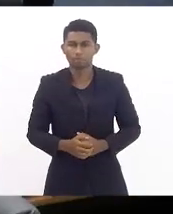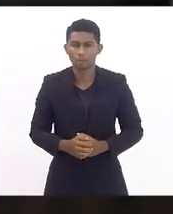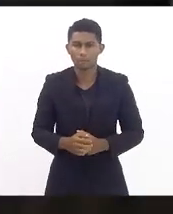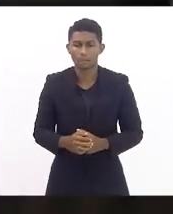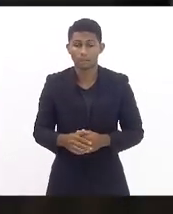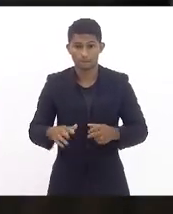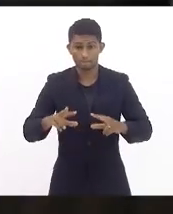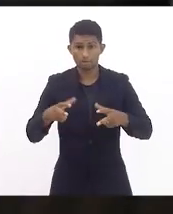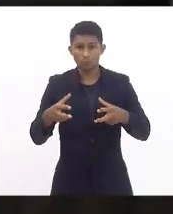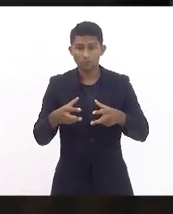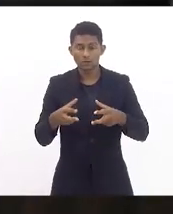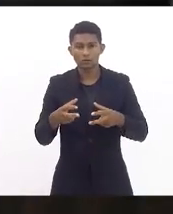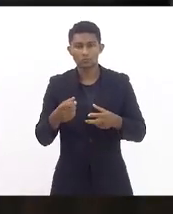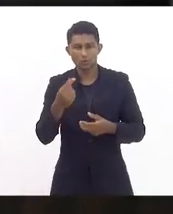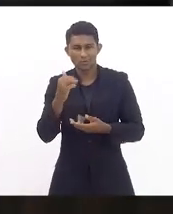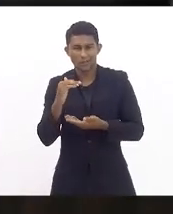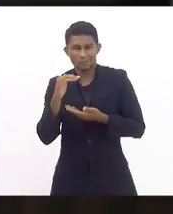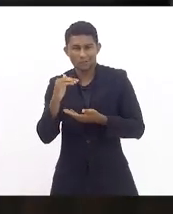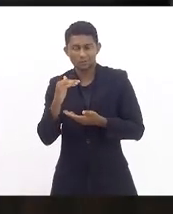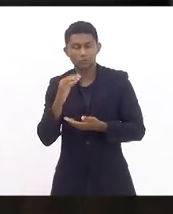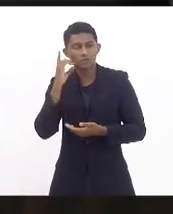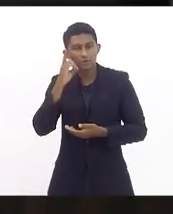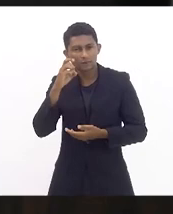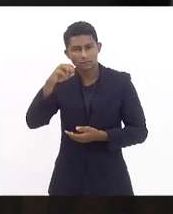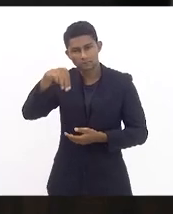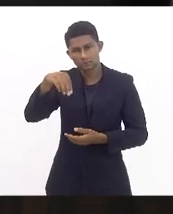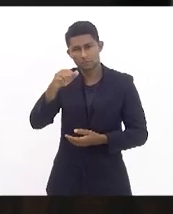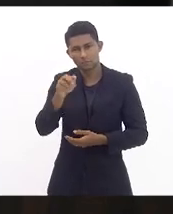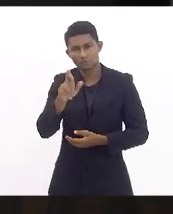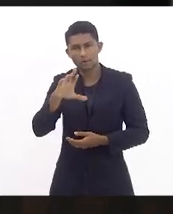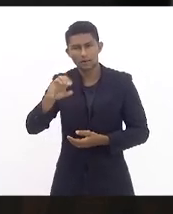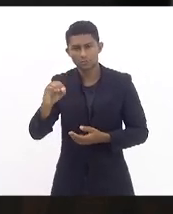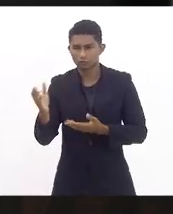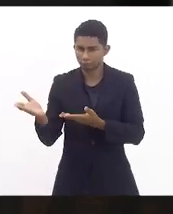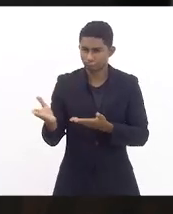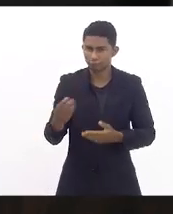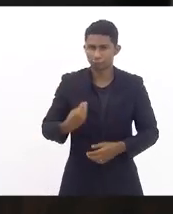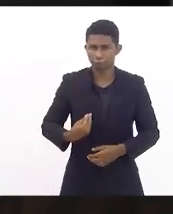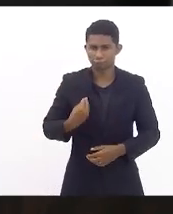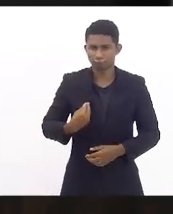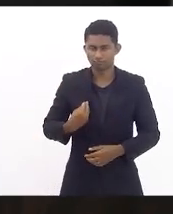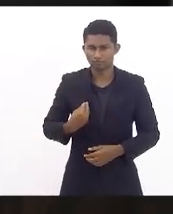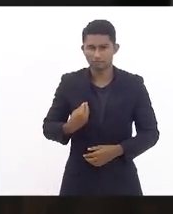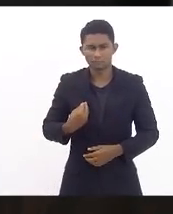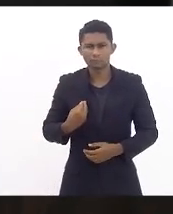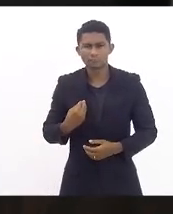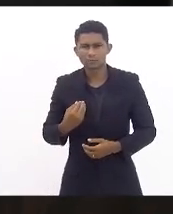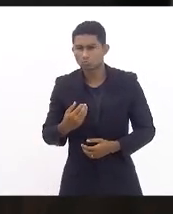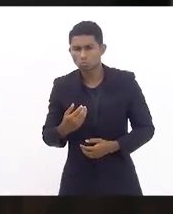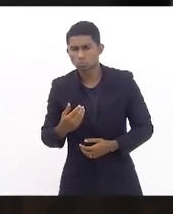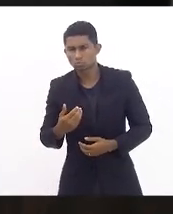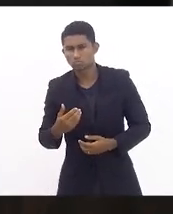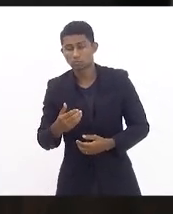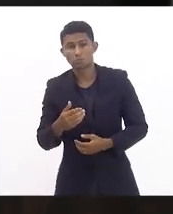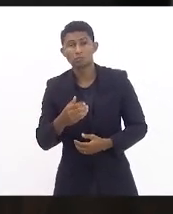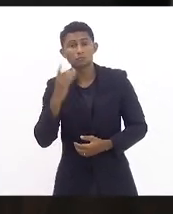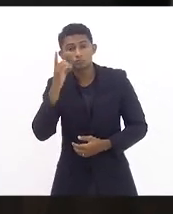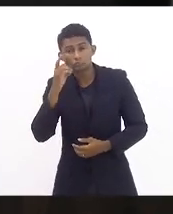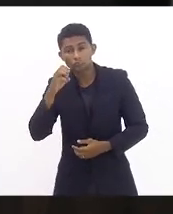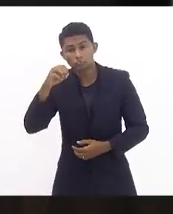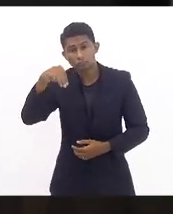Pela Comissão de Orçamento, deputado Márcio Canella. Deputado Márcio Canella. Deputado Marcos Miller.